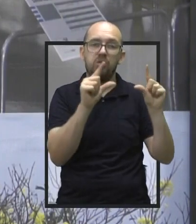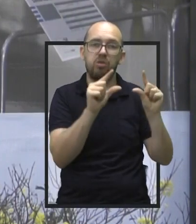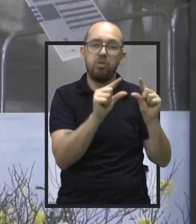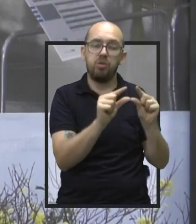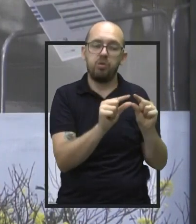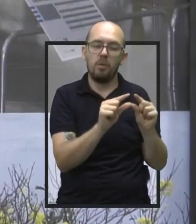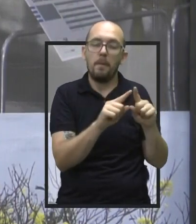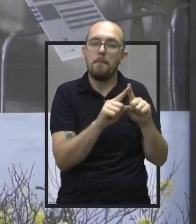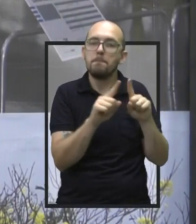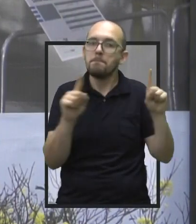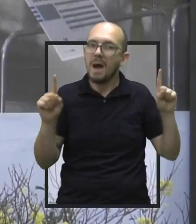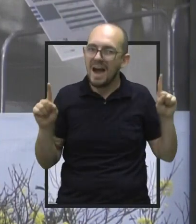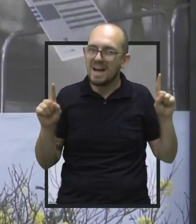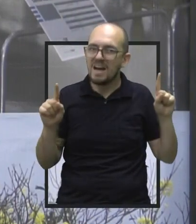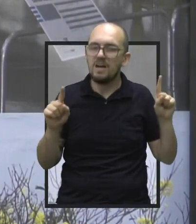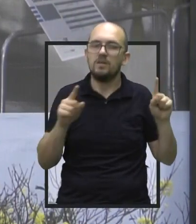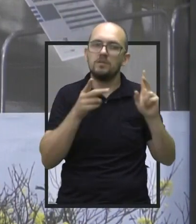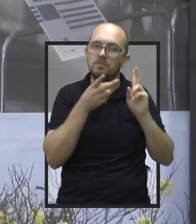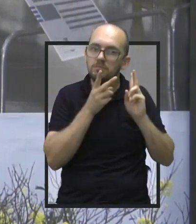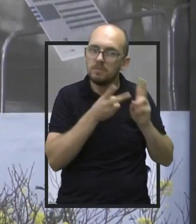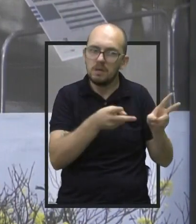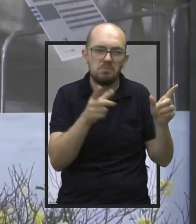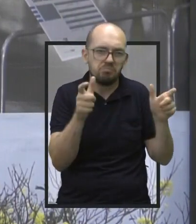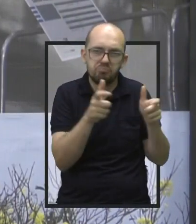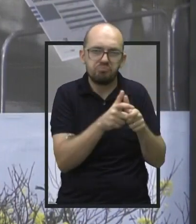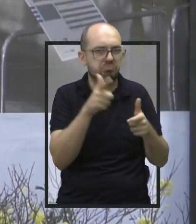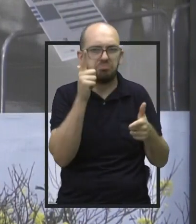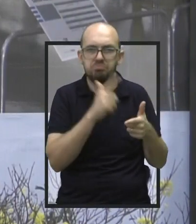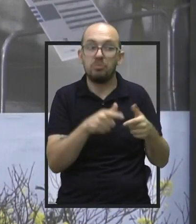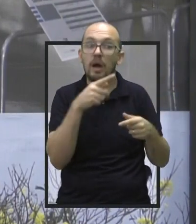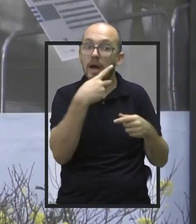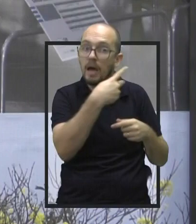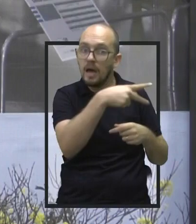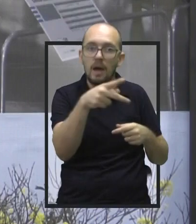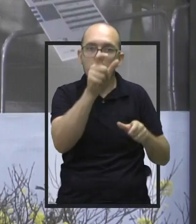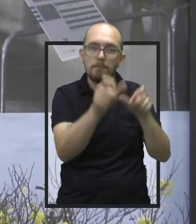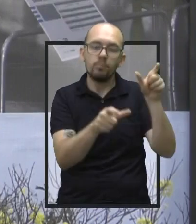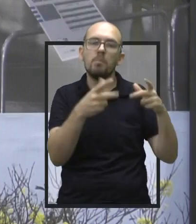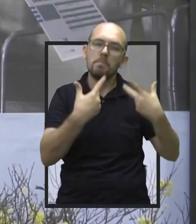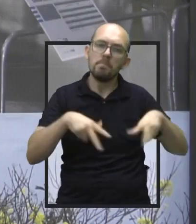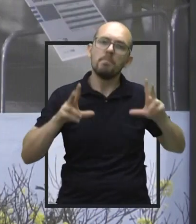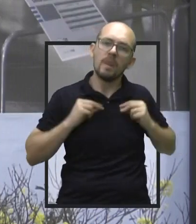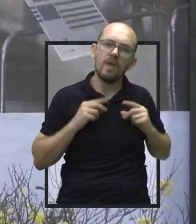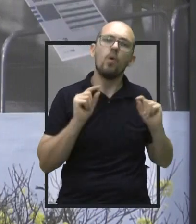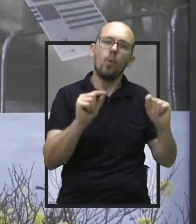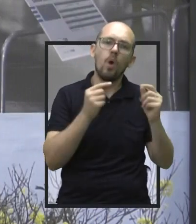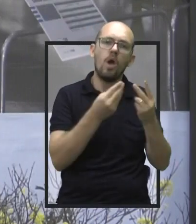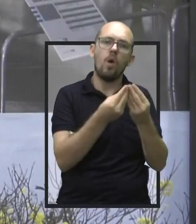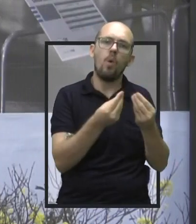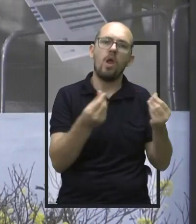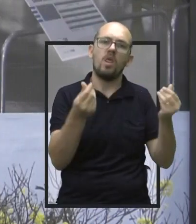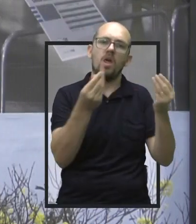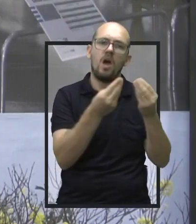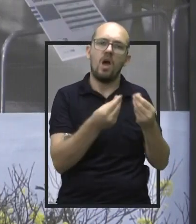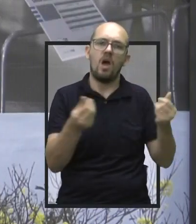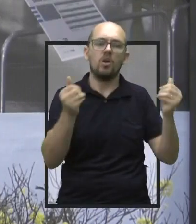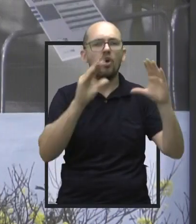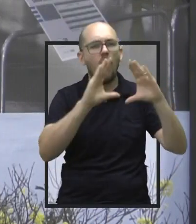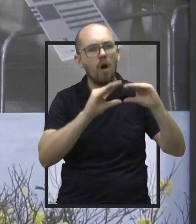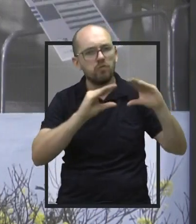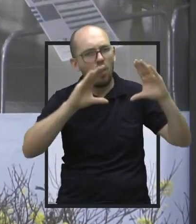que os atuais usuários, eles merecem, né, ter um transporte de qualidade. Mais conforto.